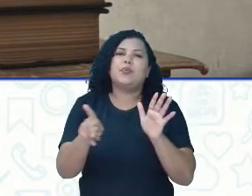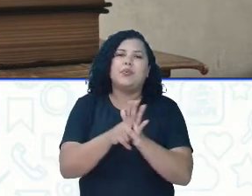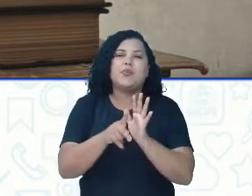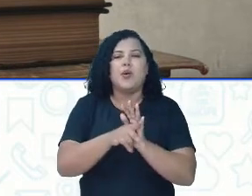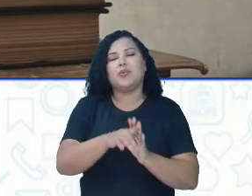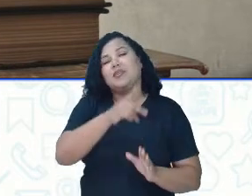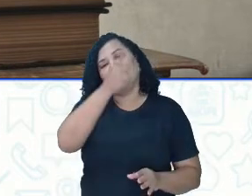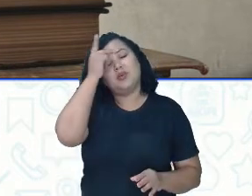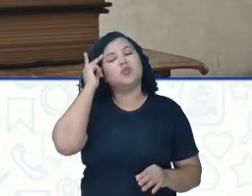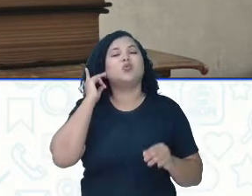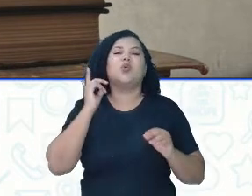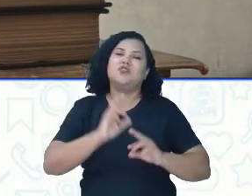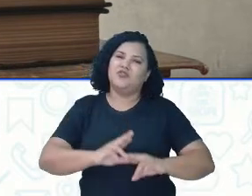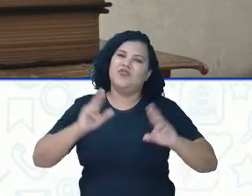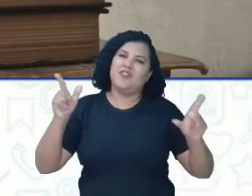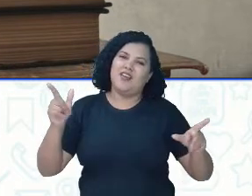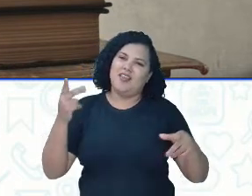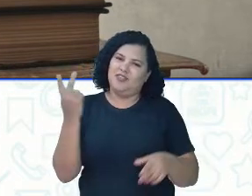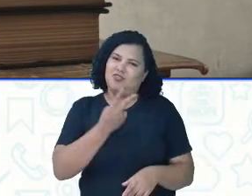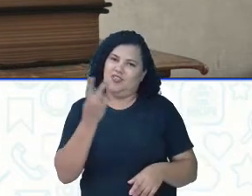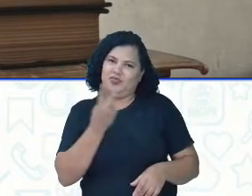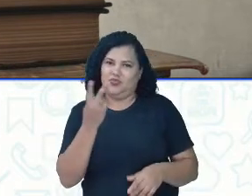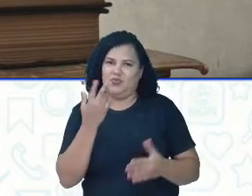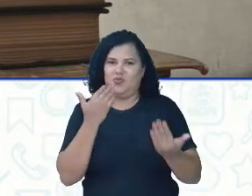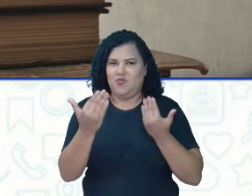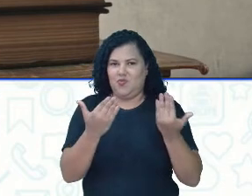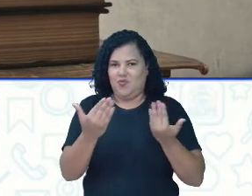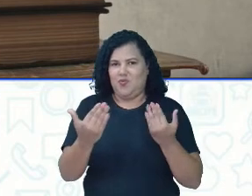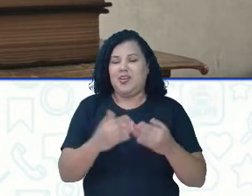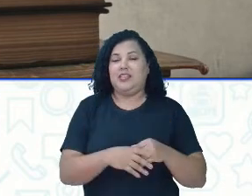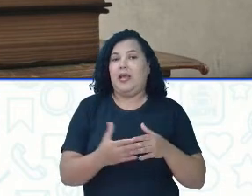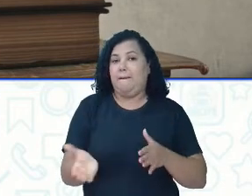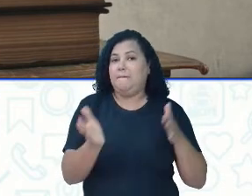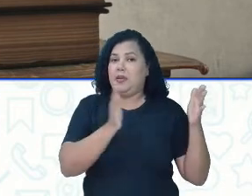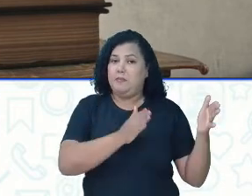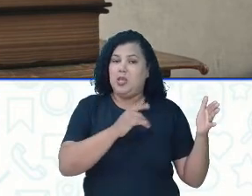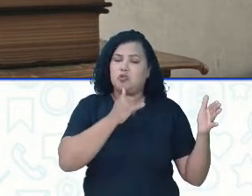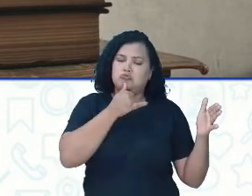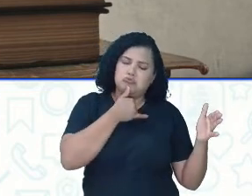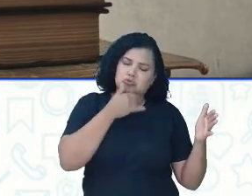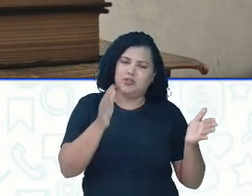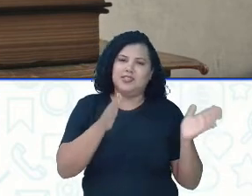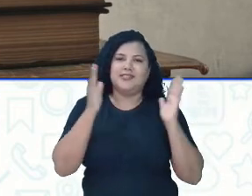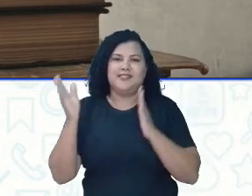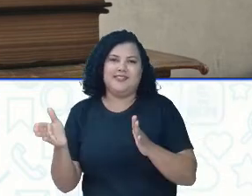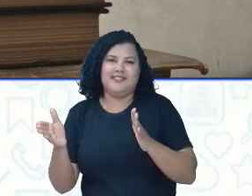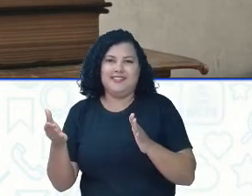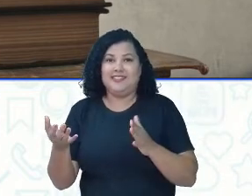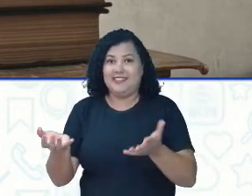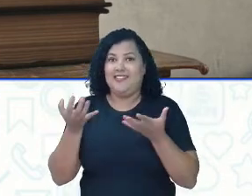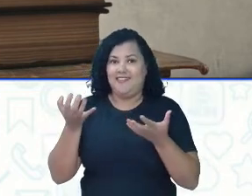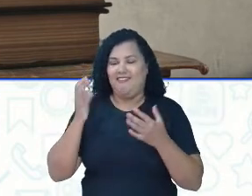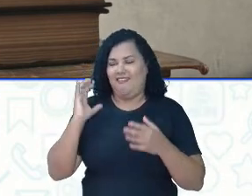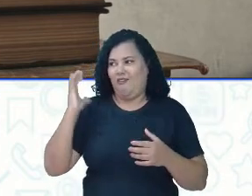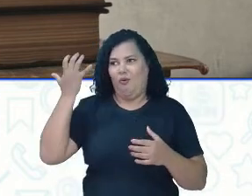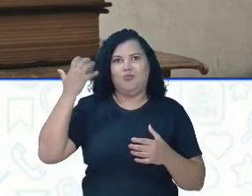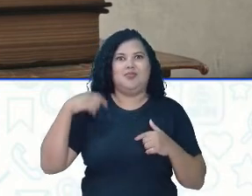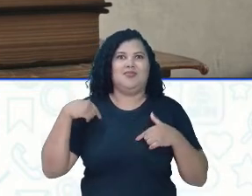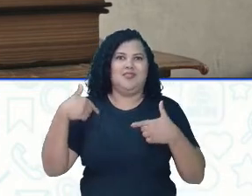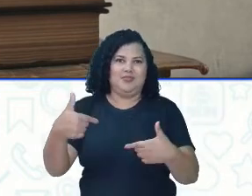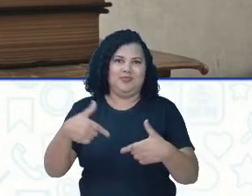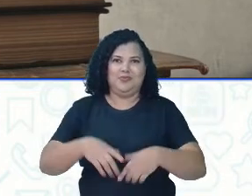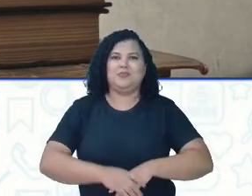também é diferente na primeira crônica com relação à segunda. Na primeira, ao tom choroso, na segunda, a